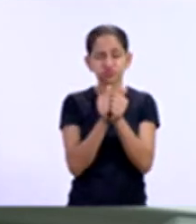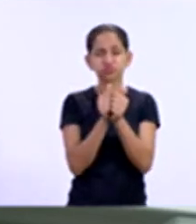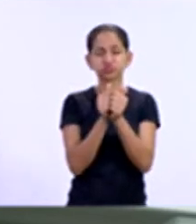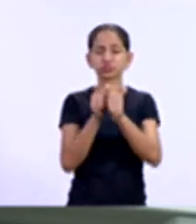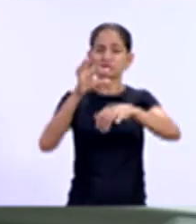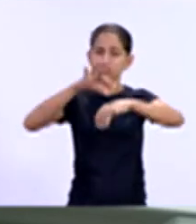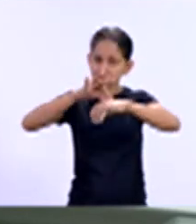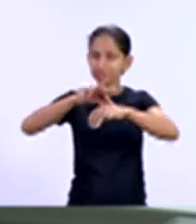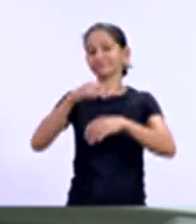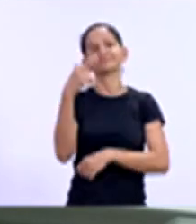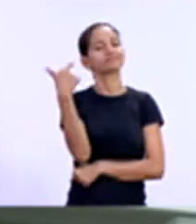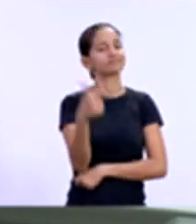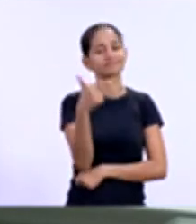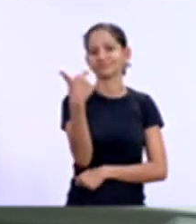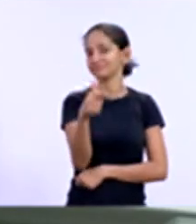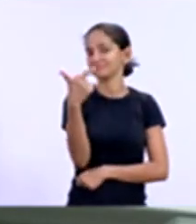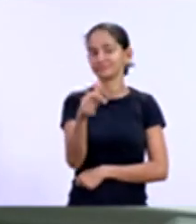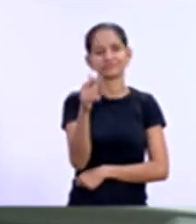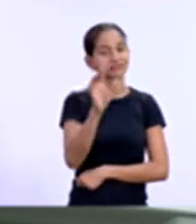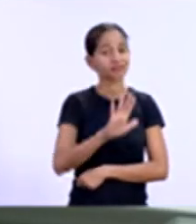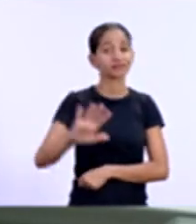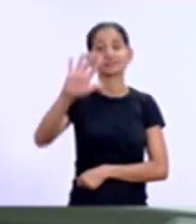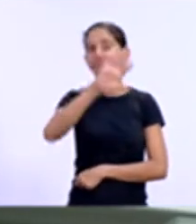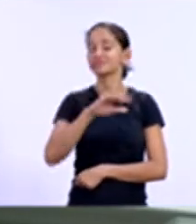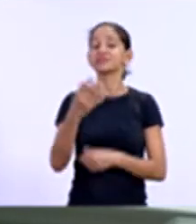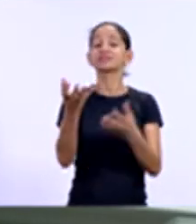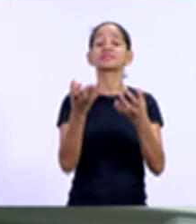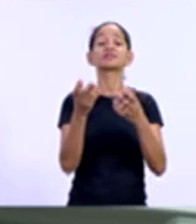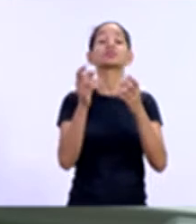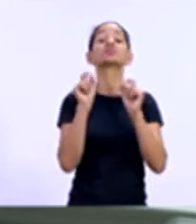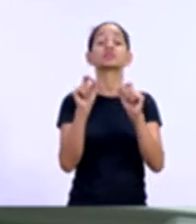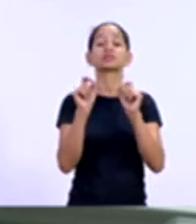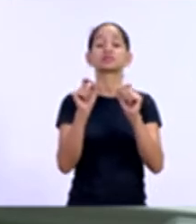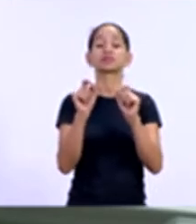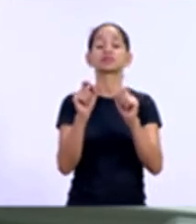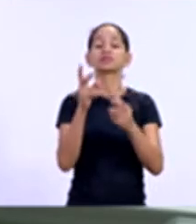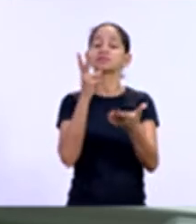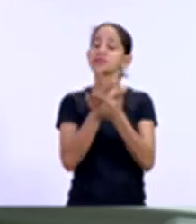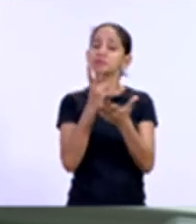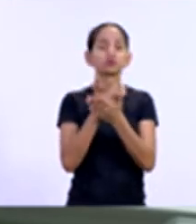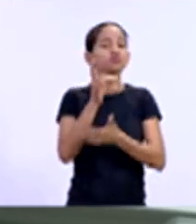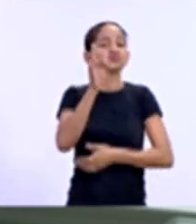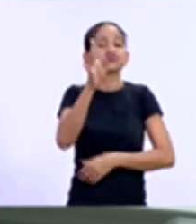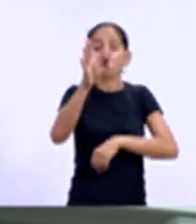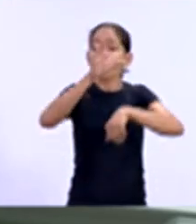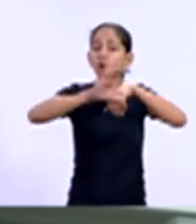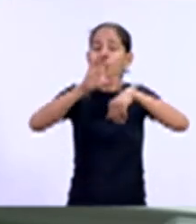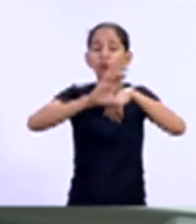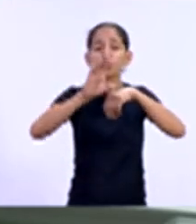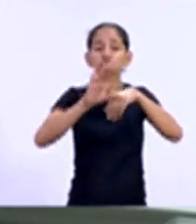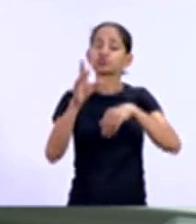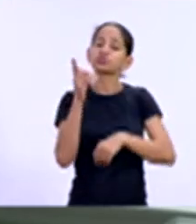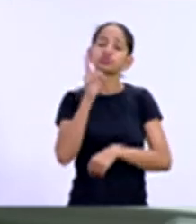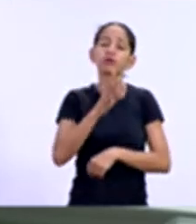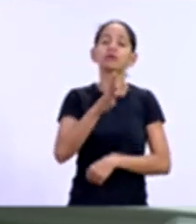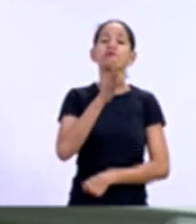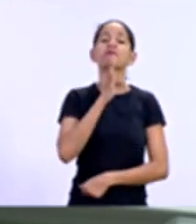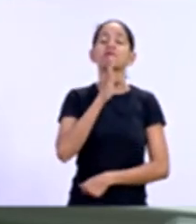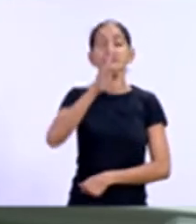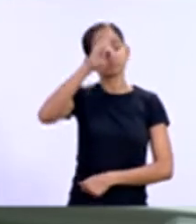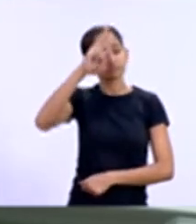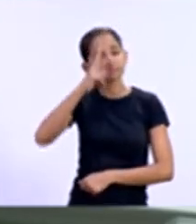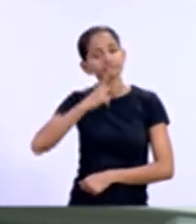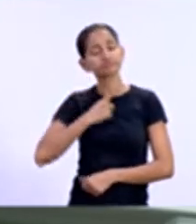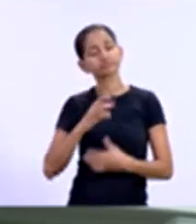é uma metodologia para quem quer realmente ter um curso e adquirir conhecimentos por conta